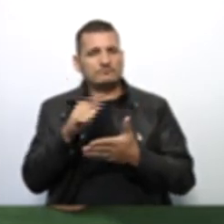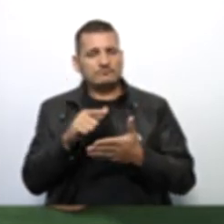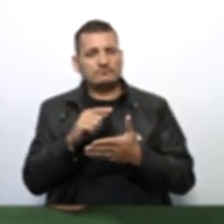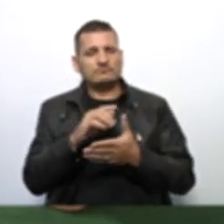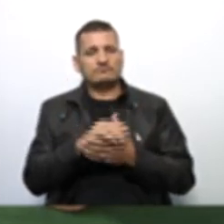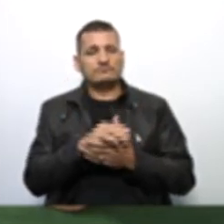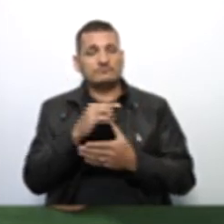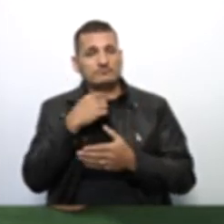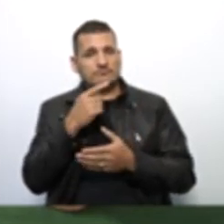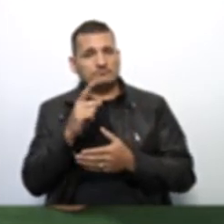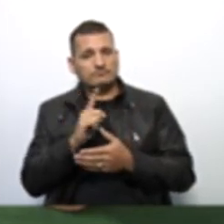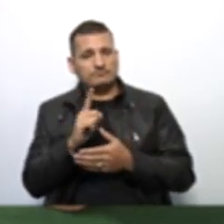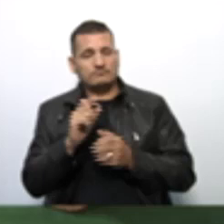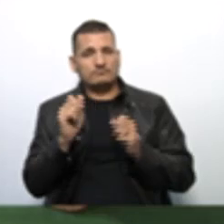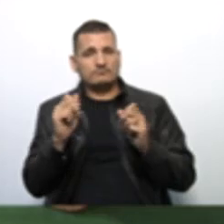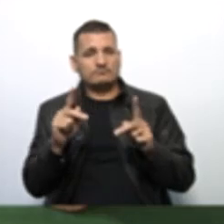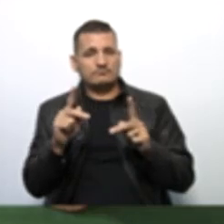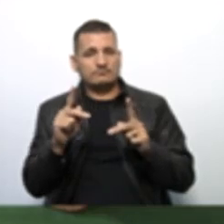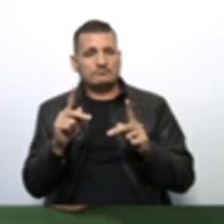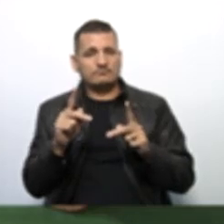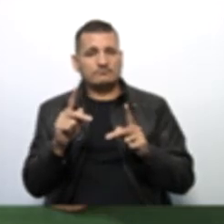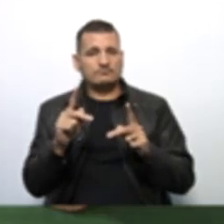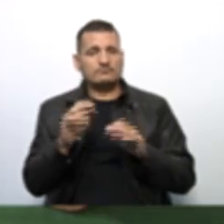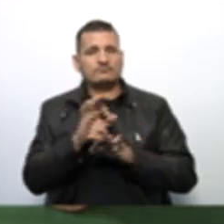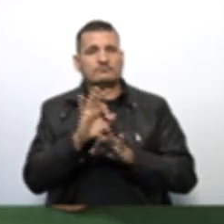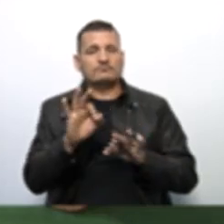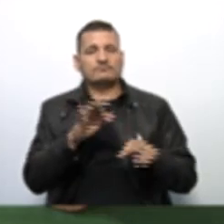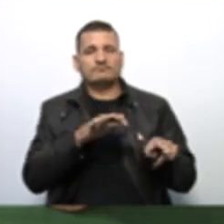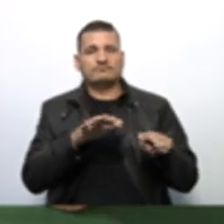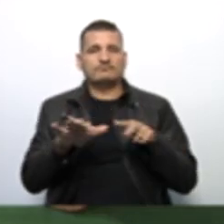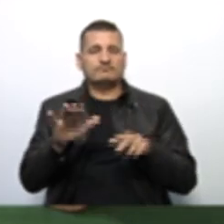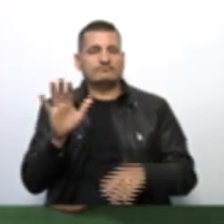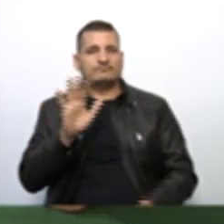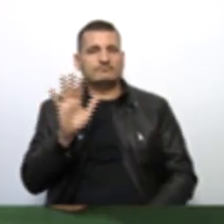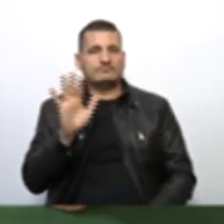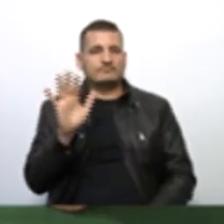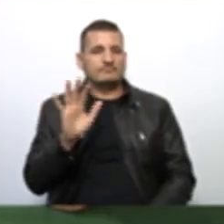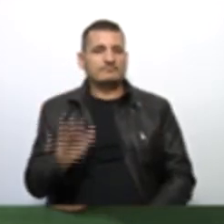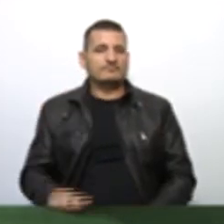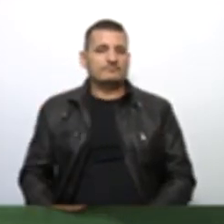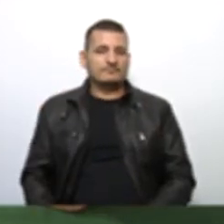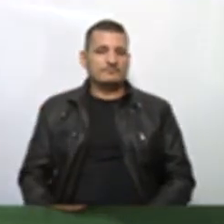fique com dúvida. Ok, pessoal? Uma ótima semana para vocês. Até a próxima, ok?